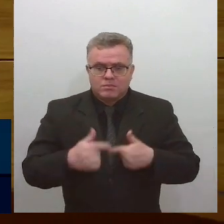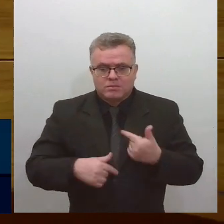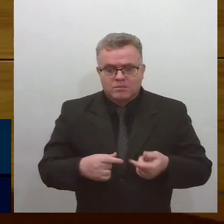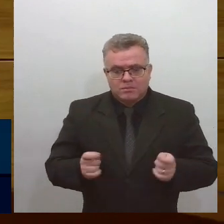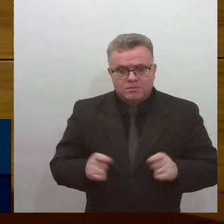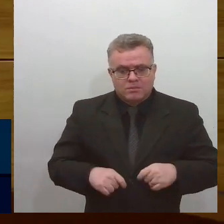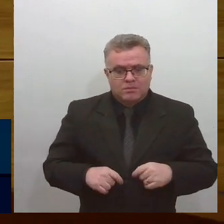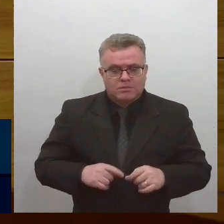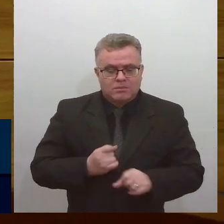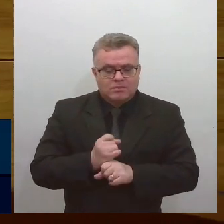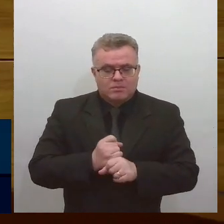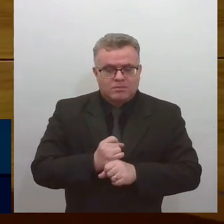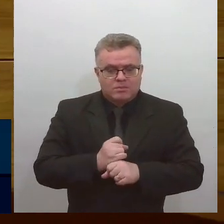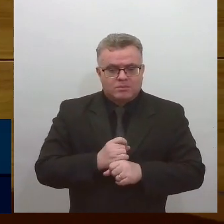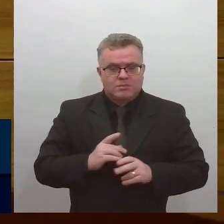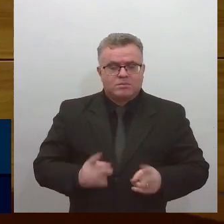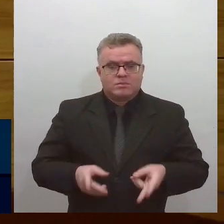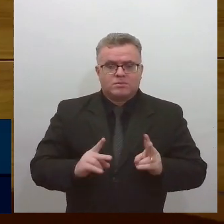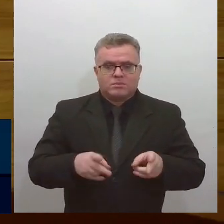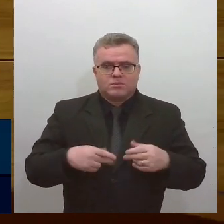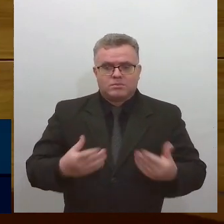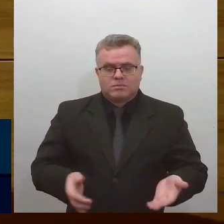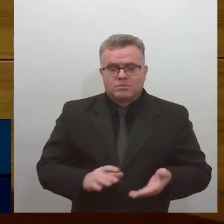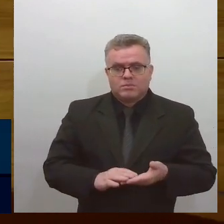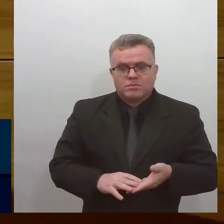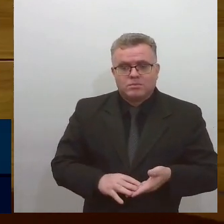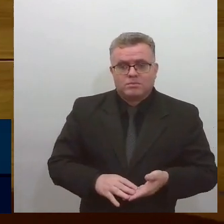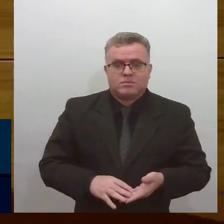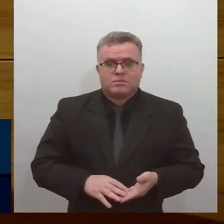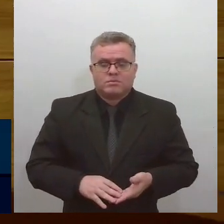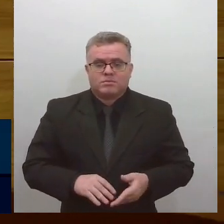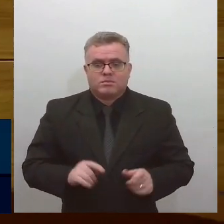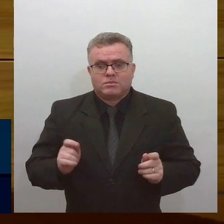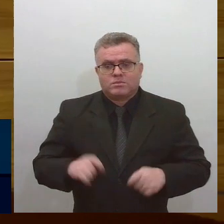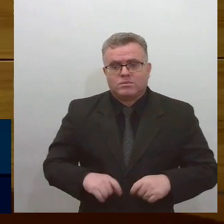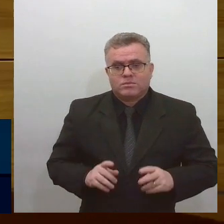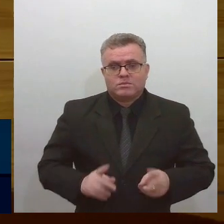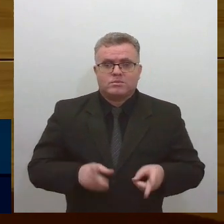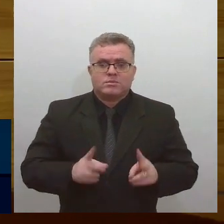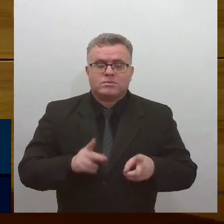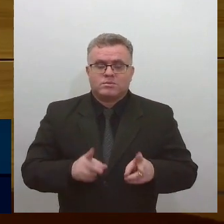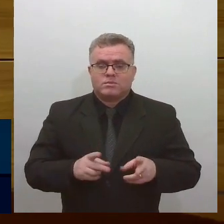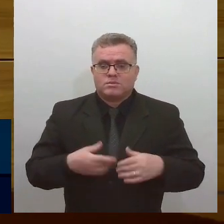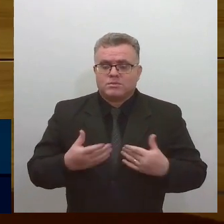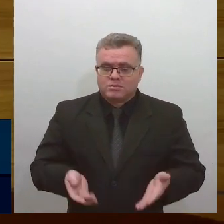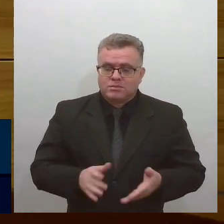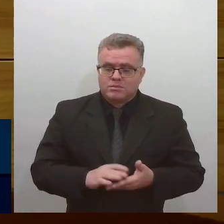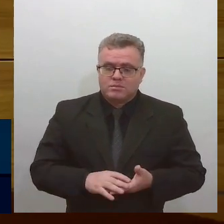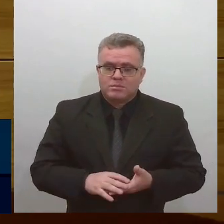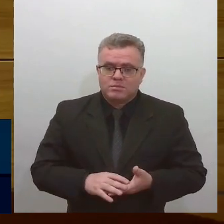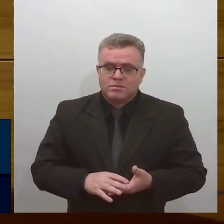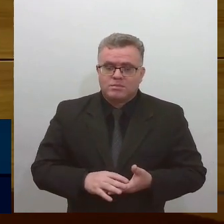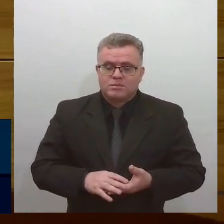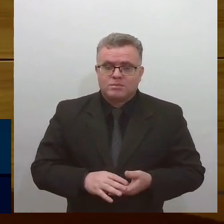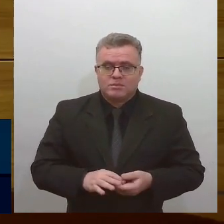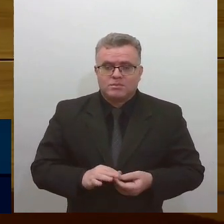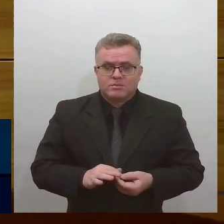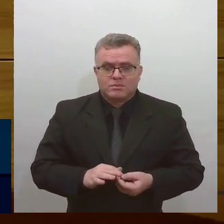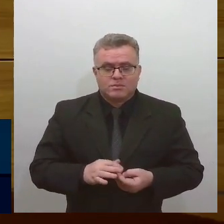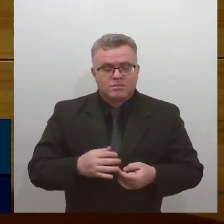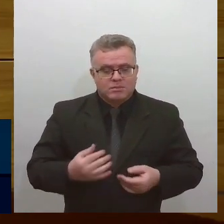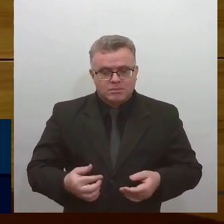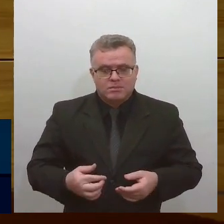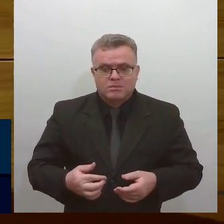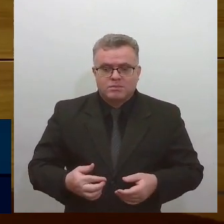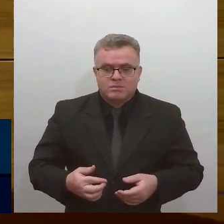sabe que existe uma um rito burocrático que precisa ser vencido Depois tem o rito técnico que precisa ser vencido e tem uma coisa que